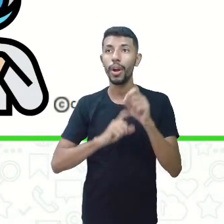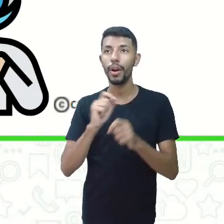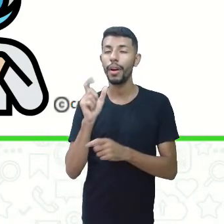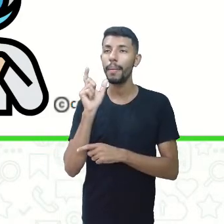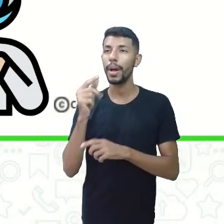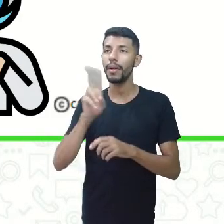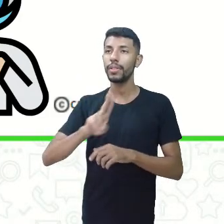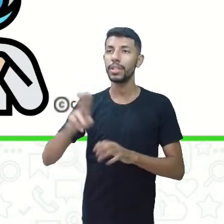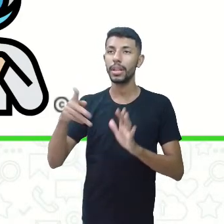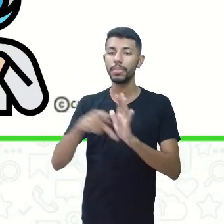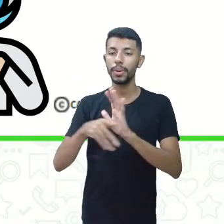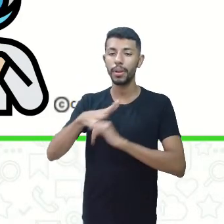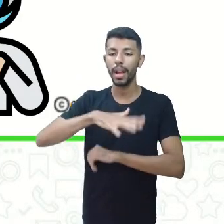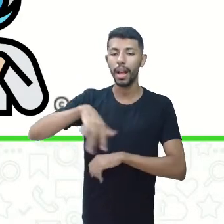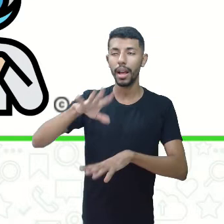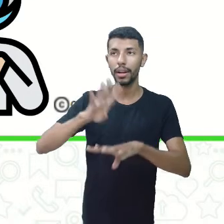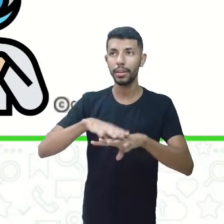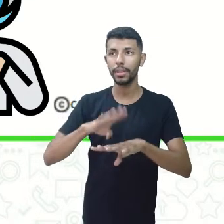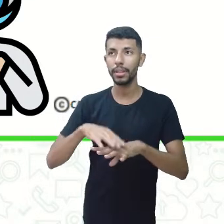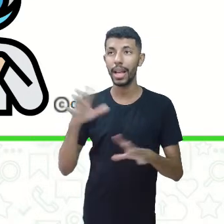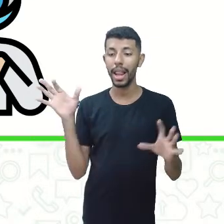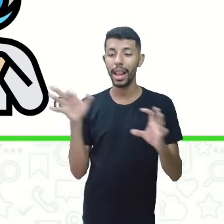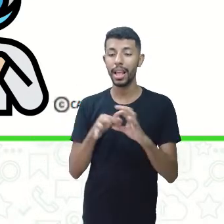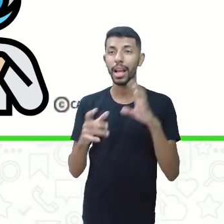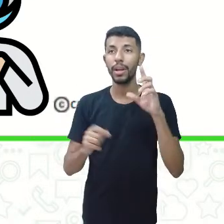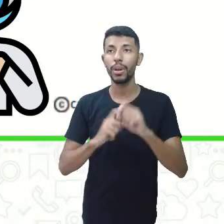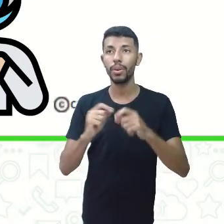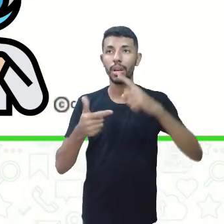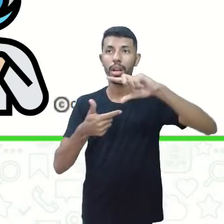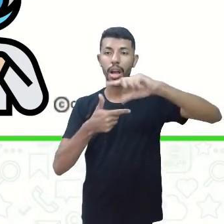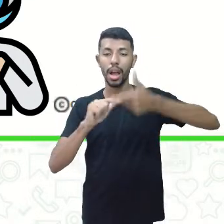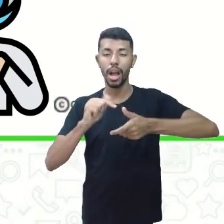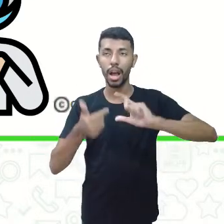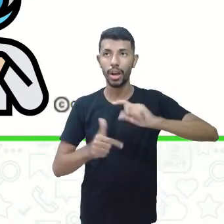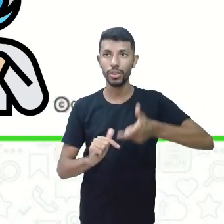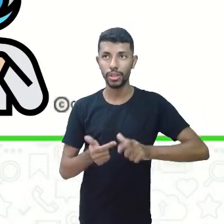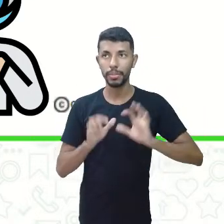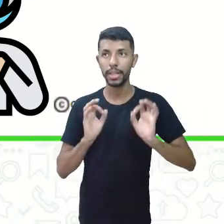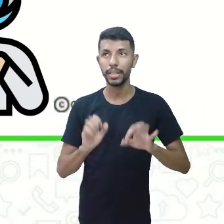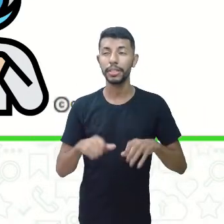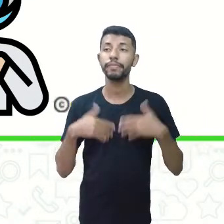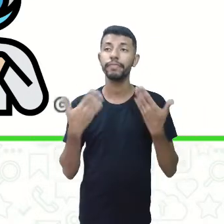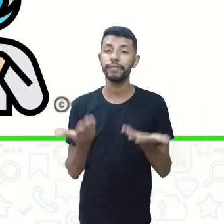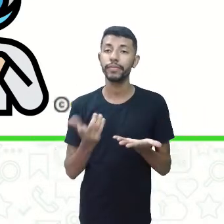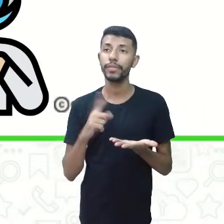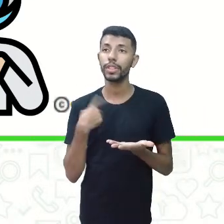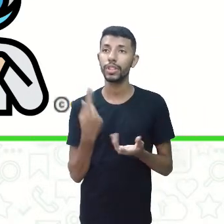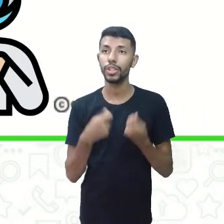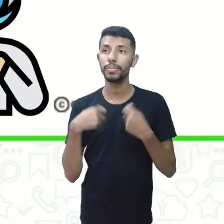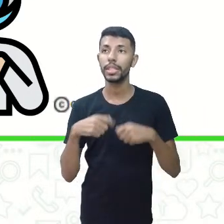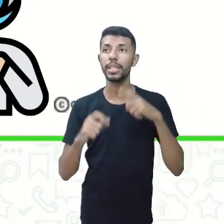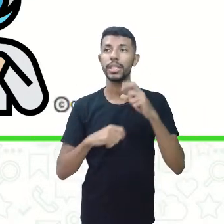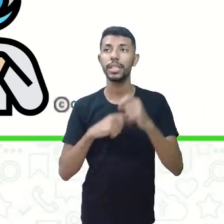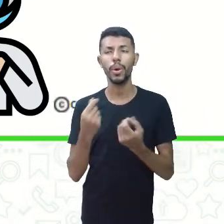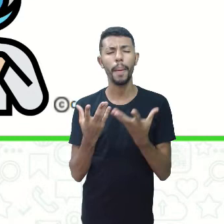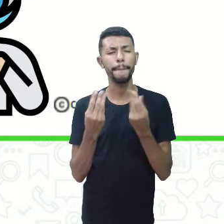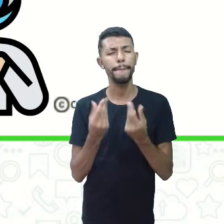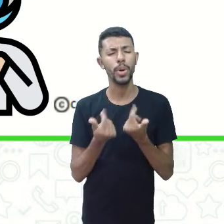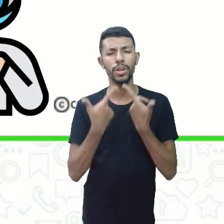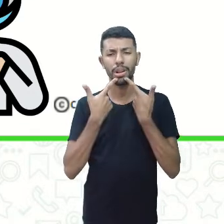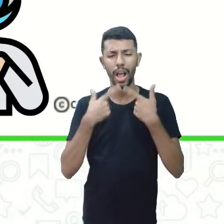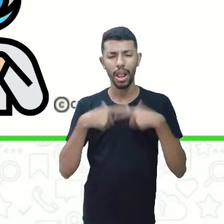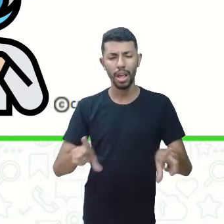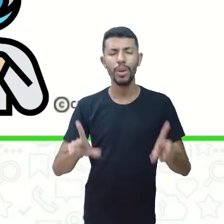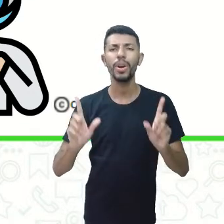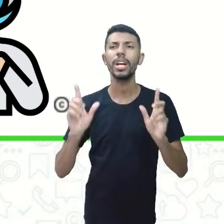Com referência da expressão algébrica, quando eu falei para vocês, né? Então, a gente precisa muito da linguagem algébrica, né? Então, esses